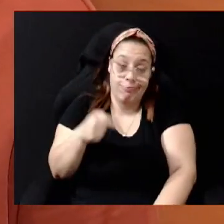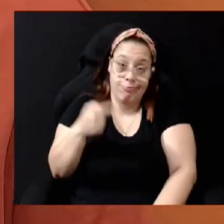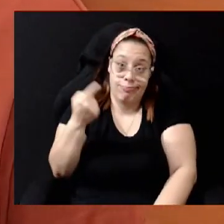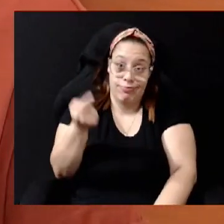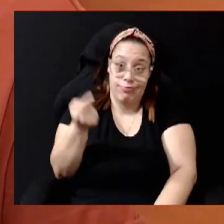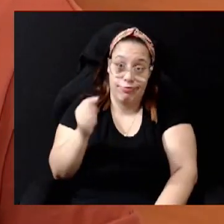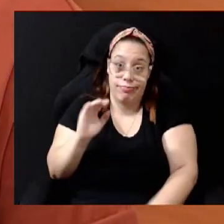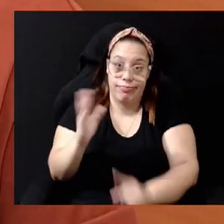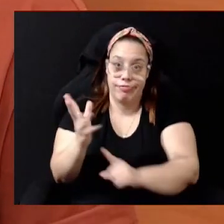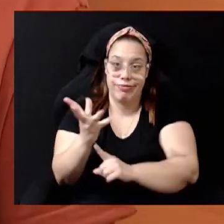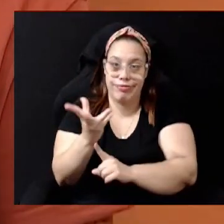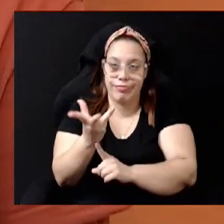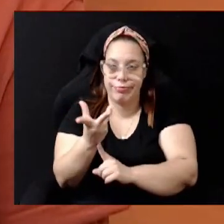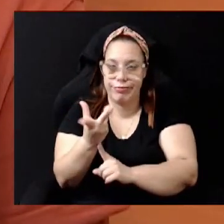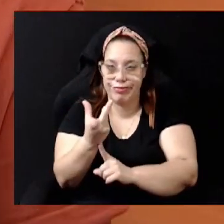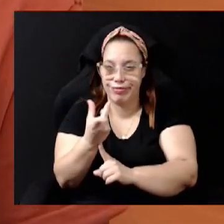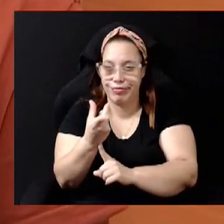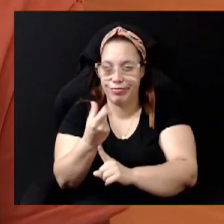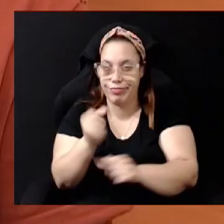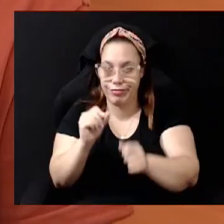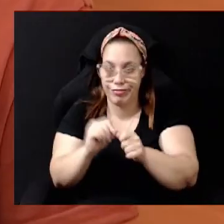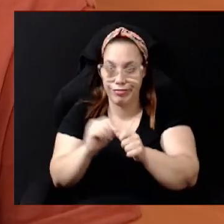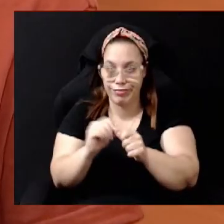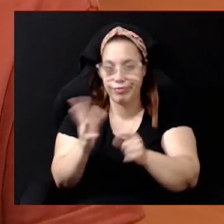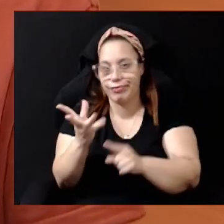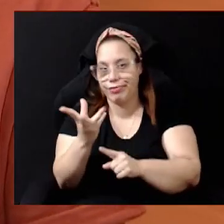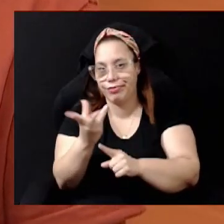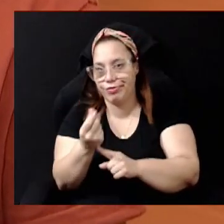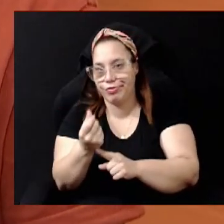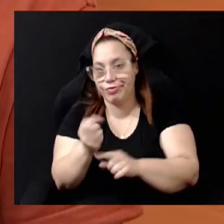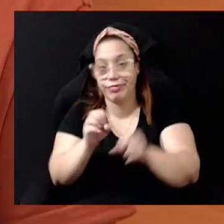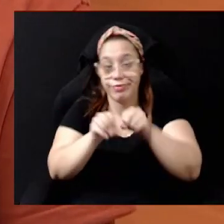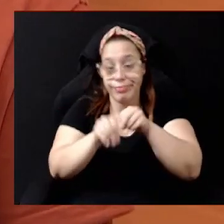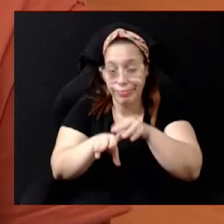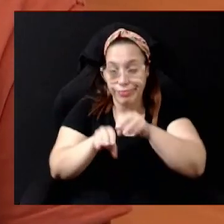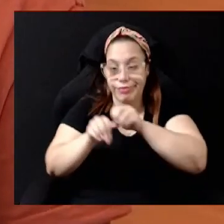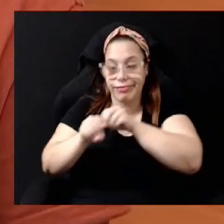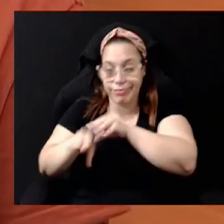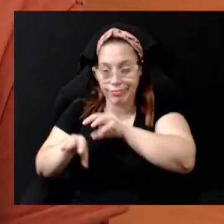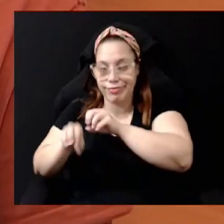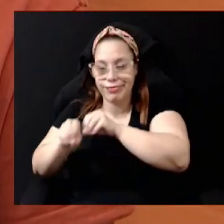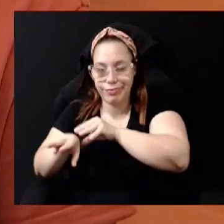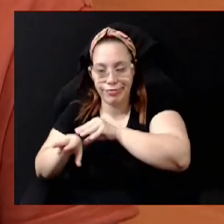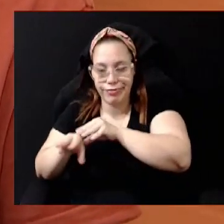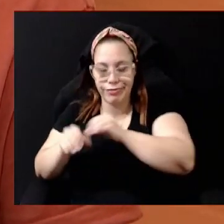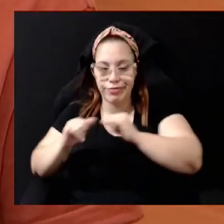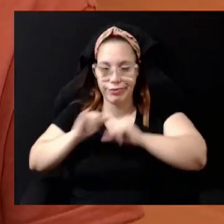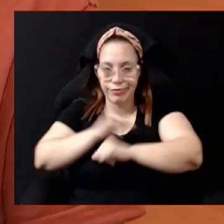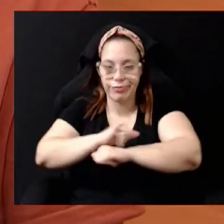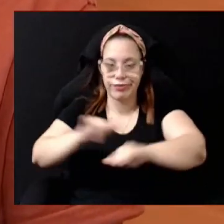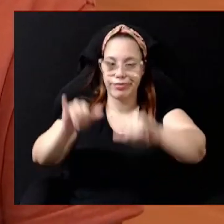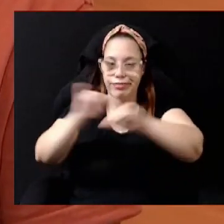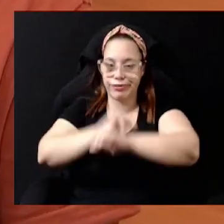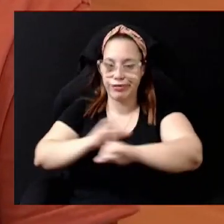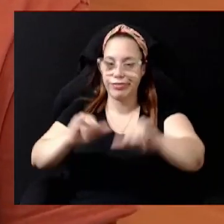um fazedor de arte, ele também instruía muitas pessoas, né, divulgava a arte como uma atividade, então